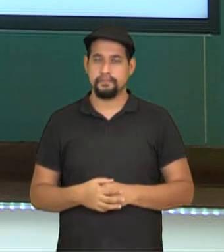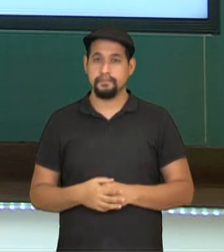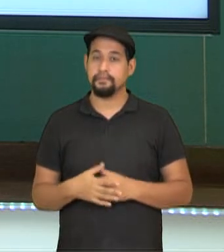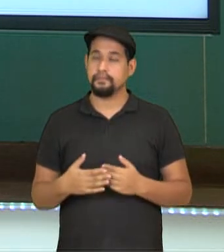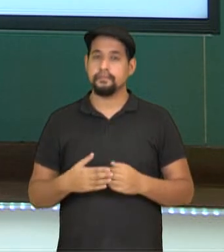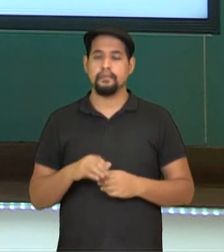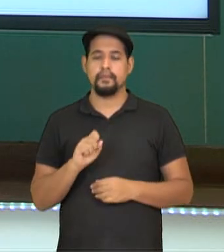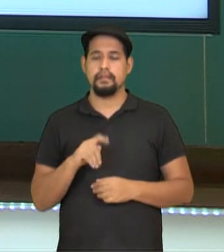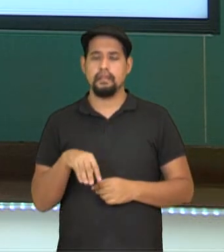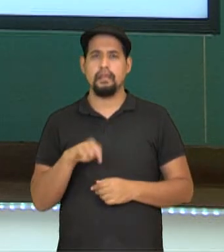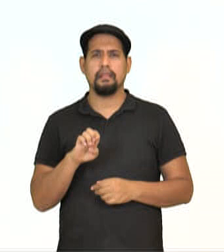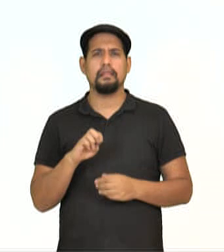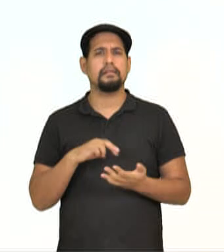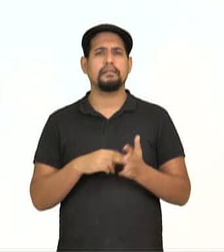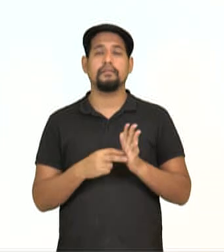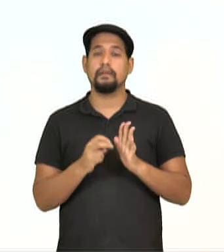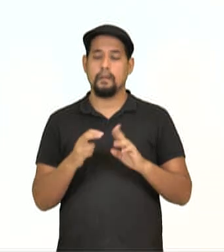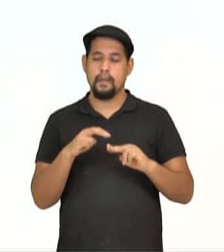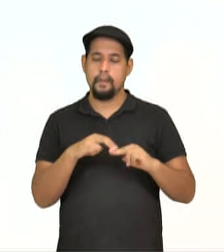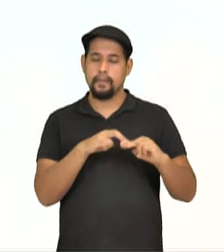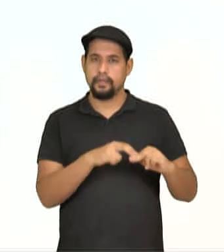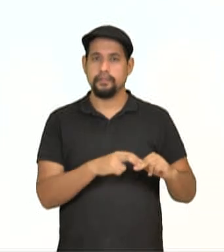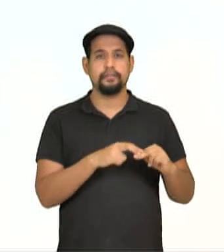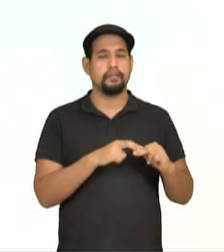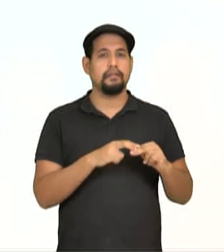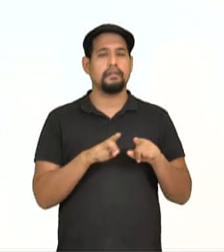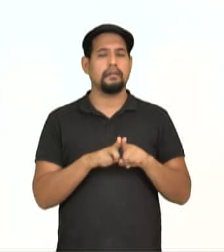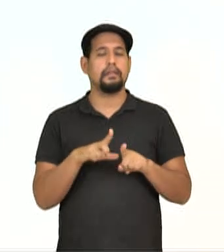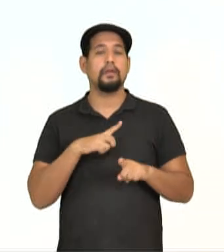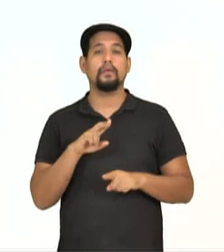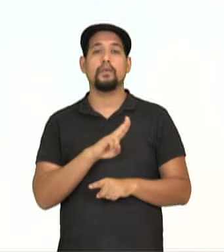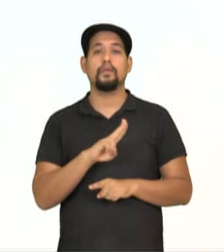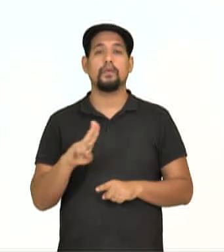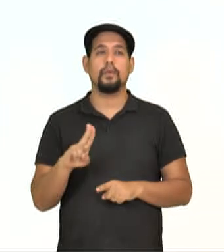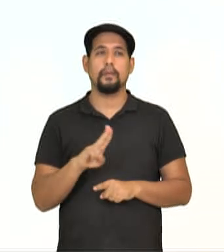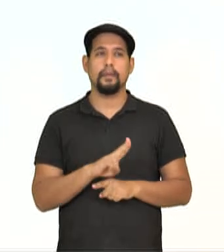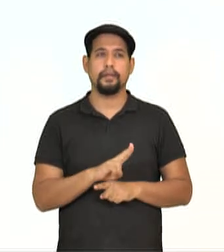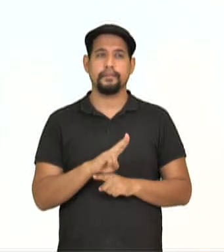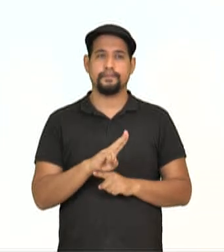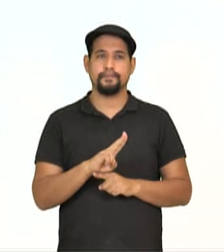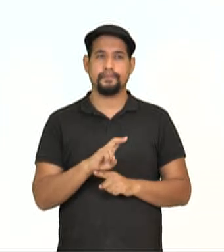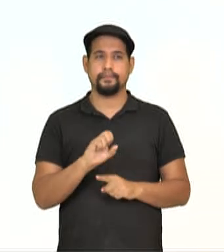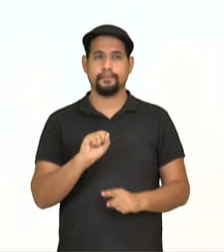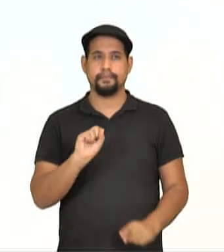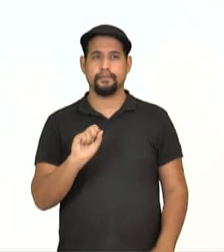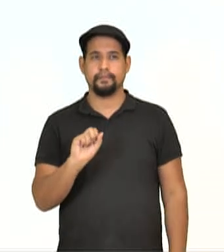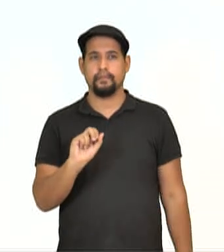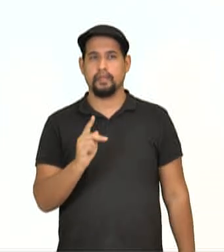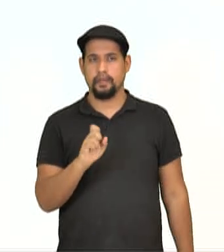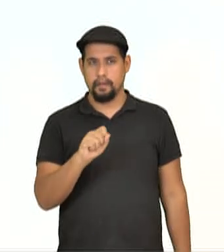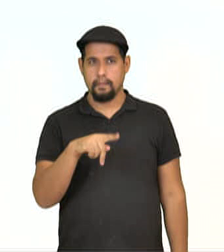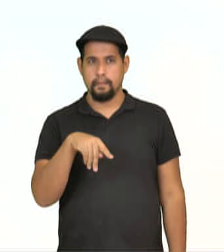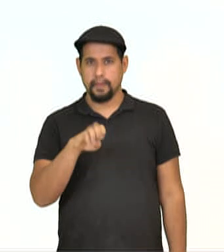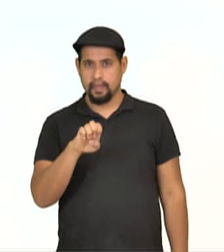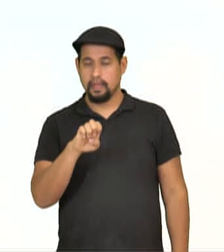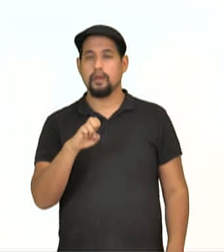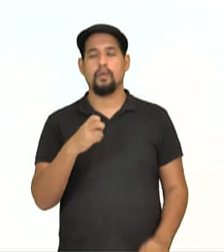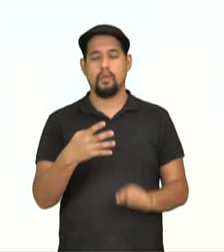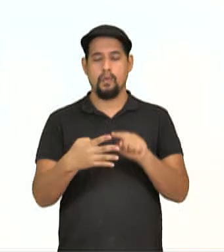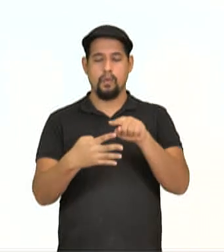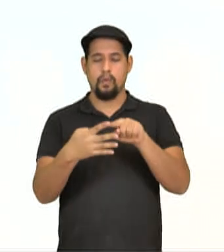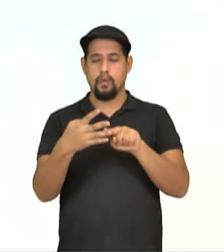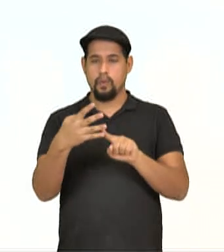skate é um esporte realizado em uma prancha. Essa prancha recebe o nome de shape, com 4 rodas pequenas e